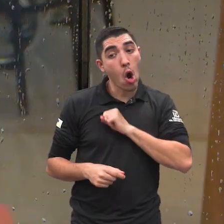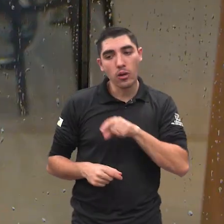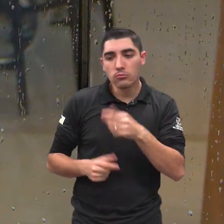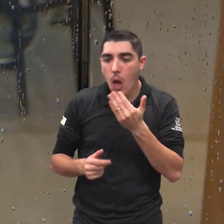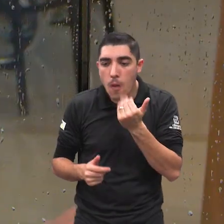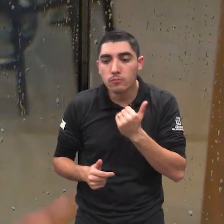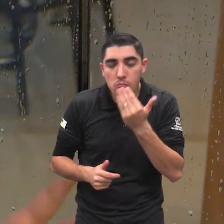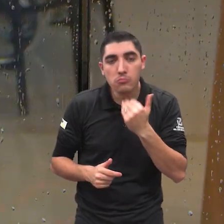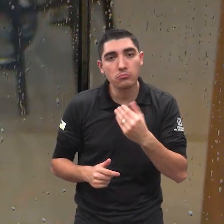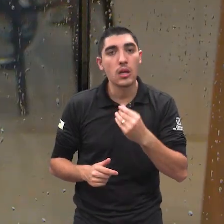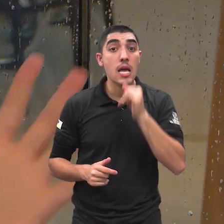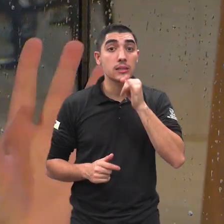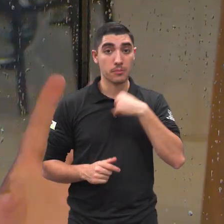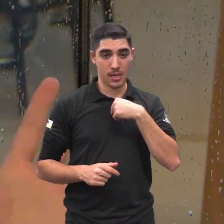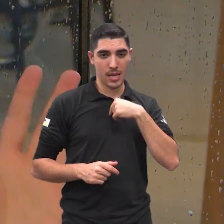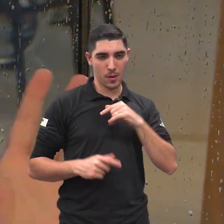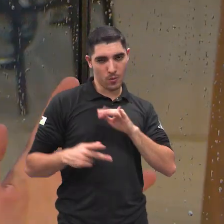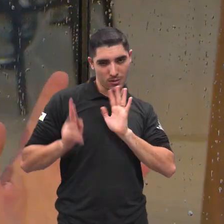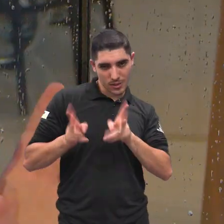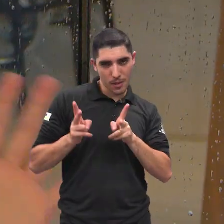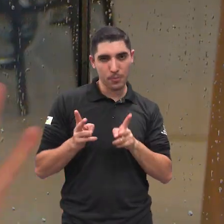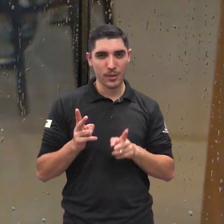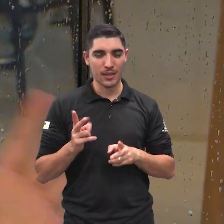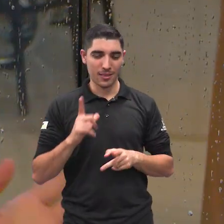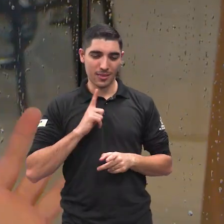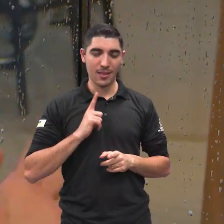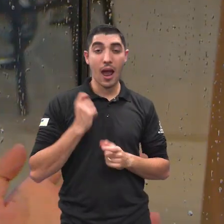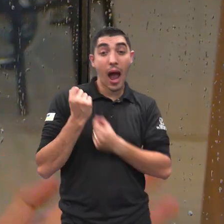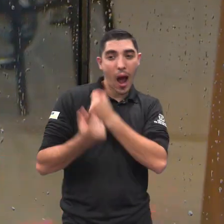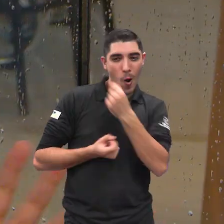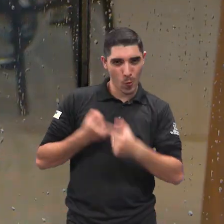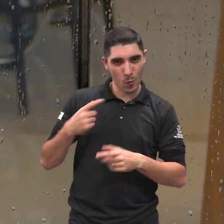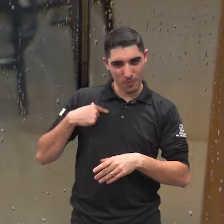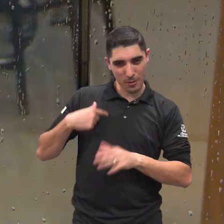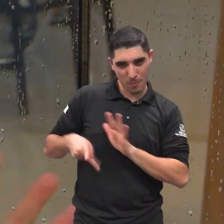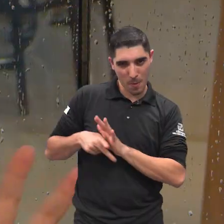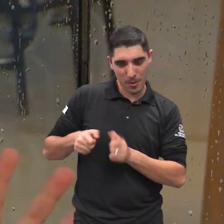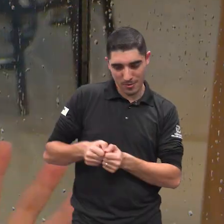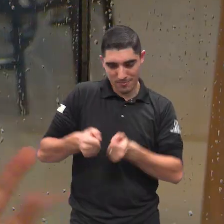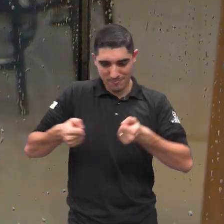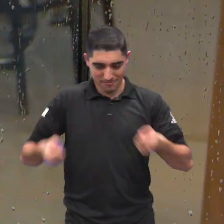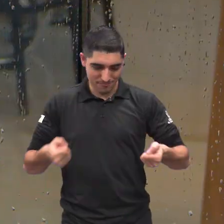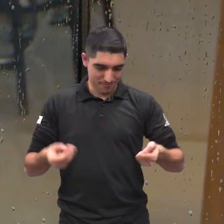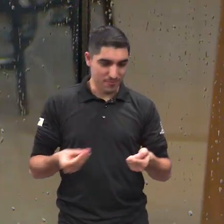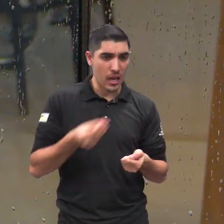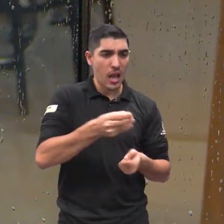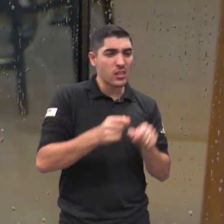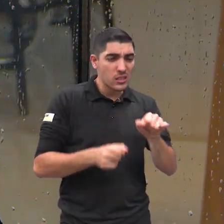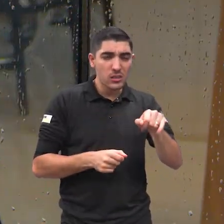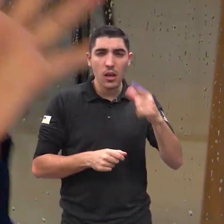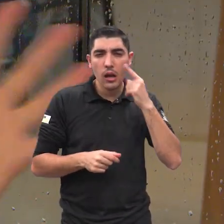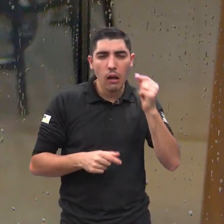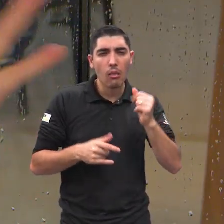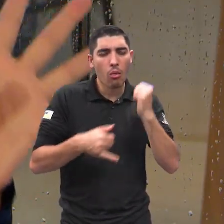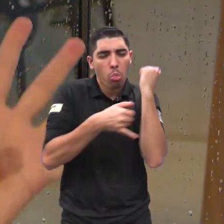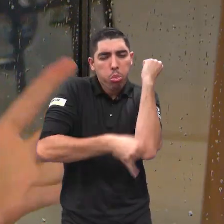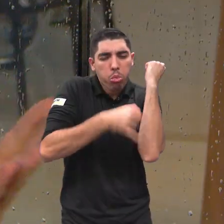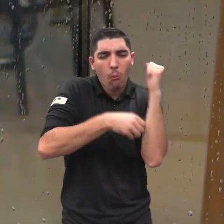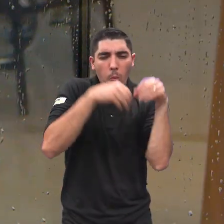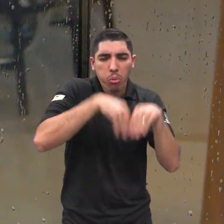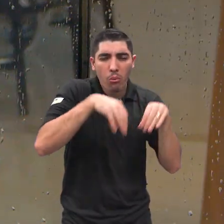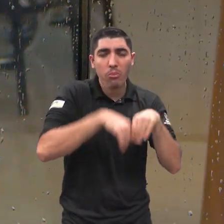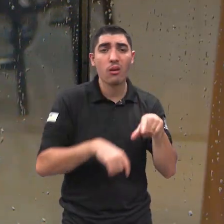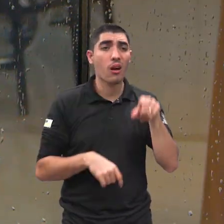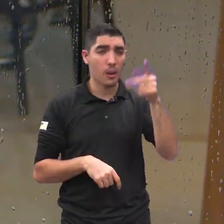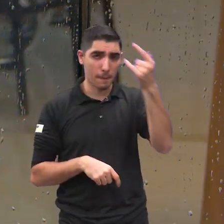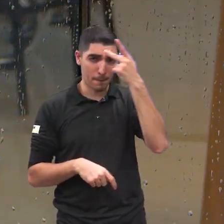Por exemplo, eu sempre gosto de ter na minha mala de atendimento as minhas amostrinhas. Então, quando eu chego para atender, seja uma diarreia, qualquer coisa aleatória